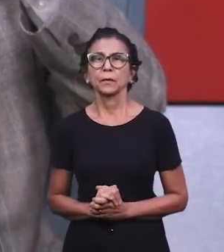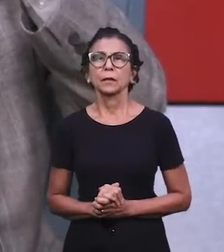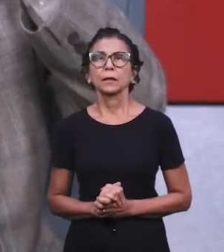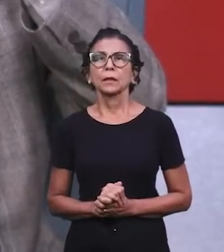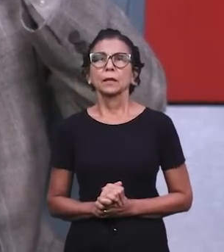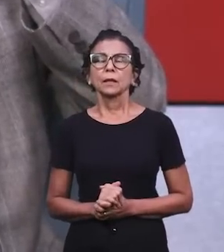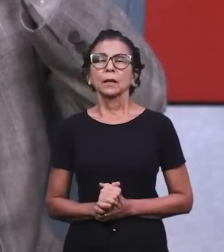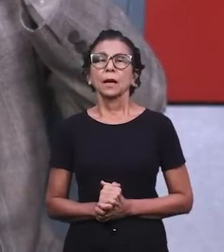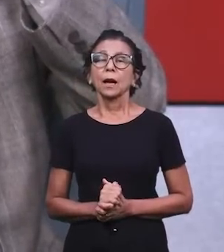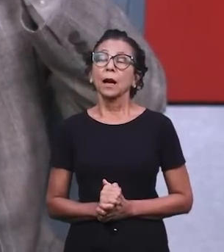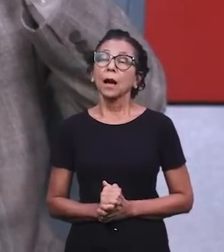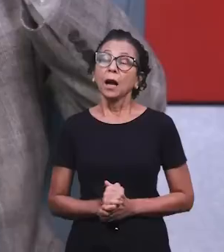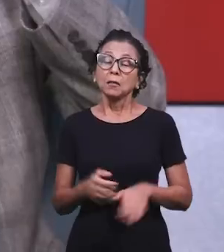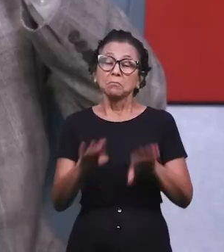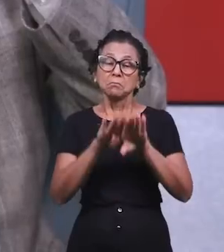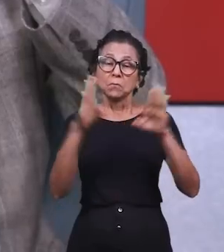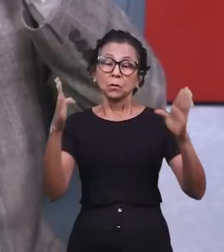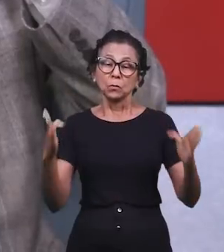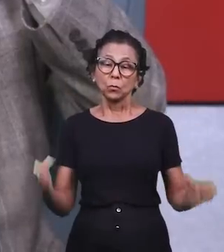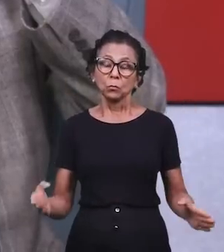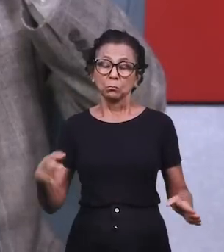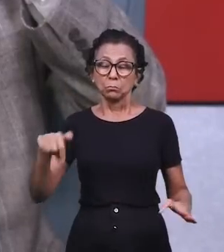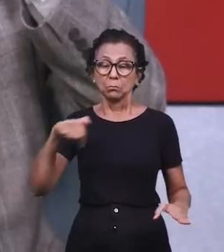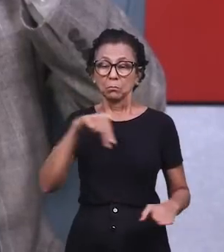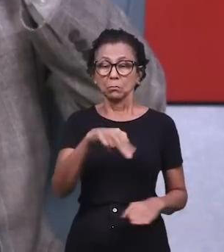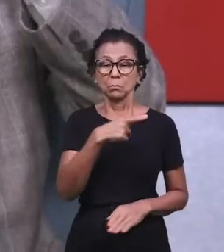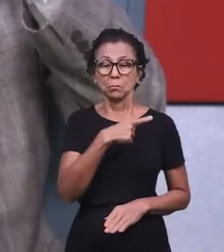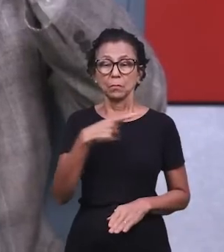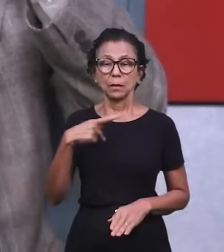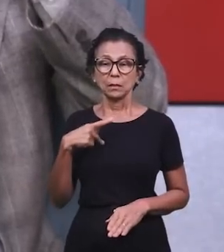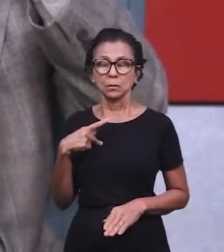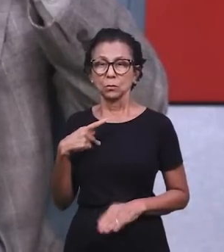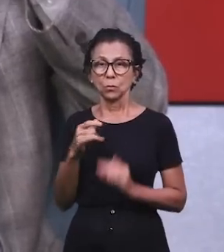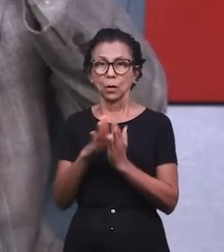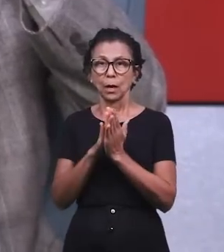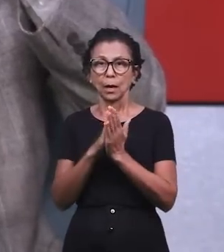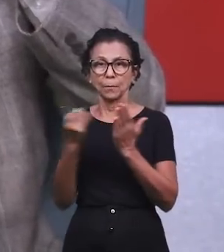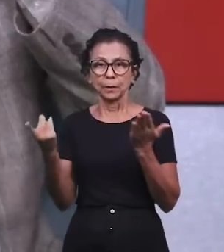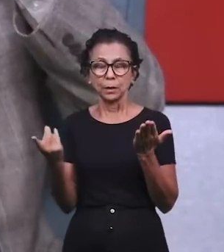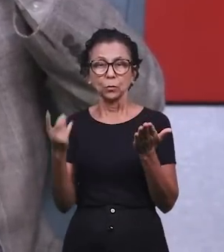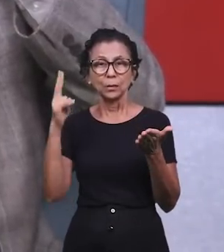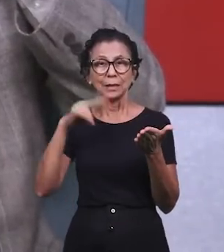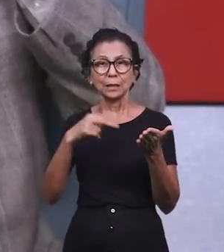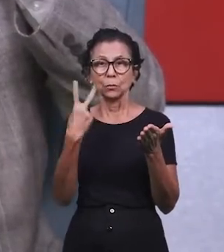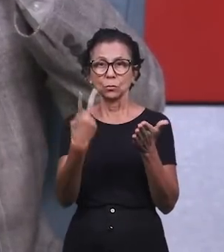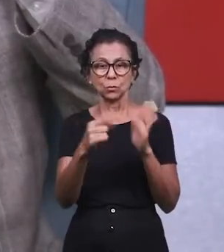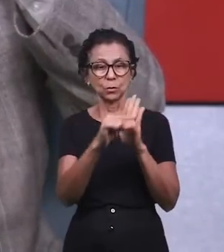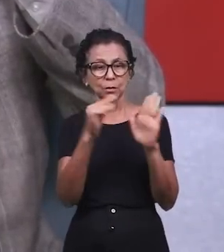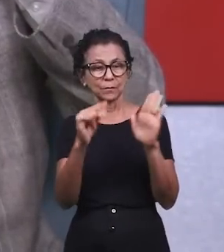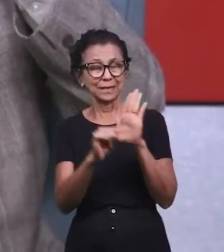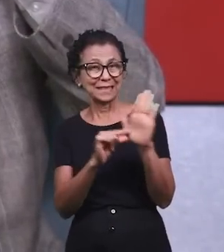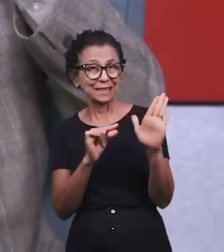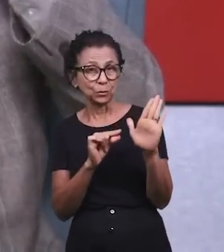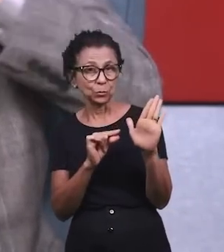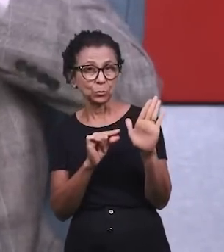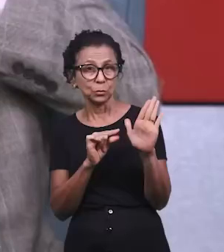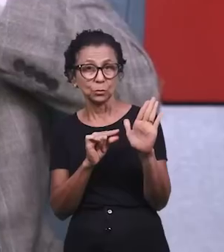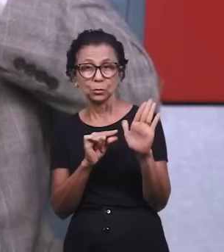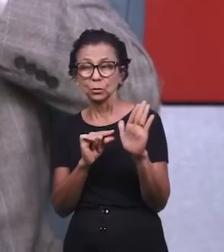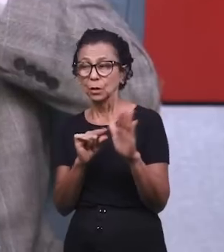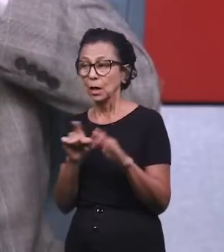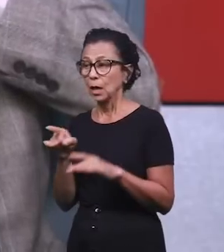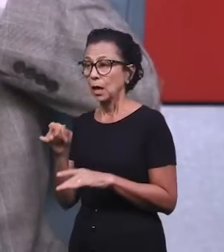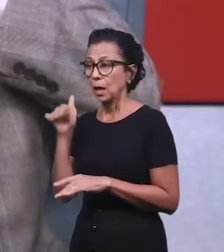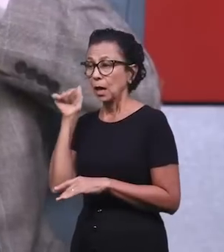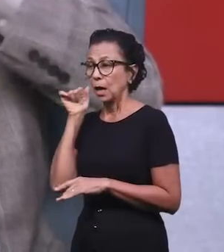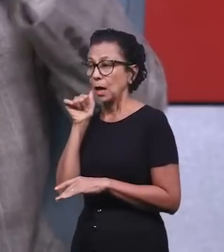aberto pela madrugada, e era o sinal que ela perguntou. Ela saiu do culto, quando chegou em casa, ela foi